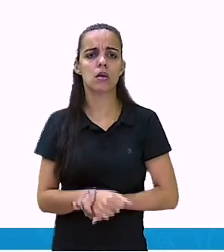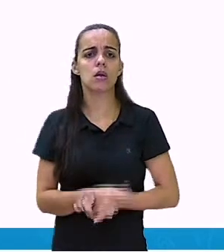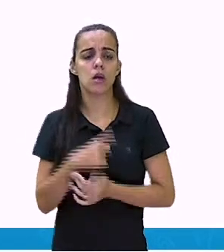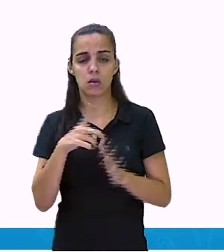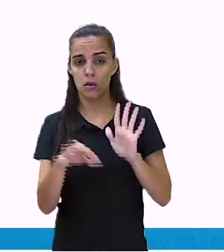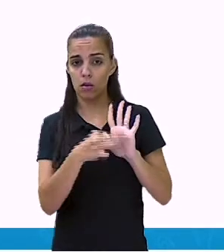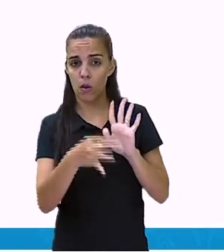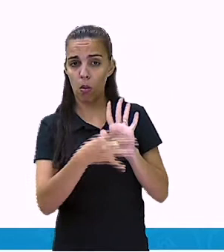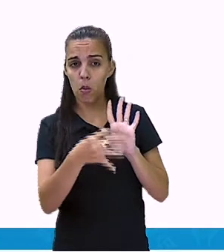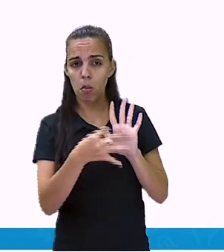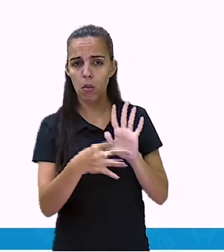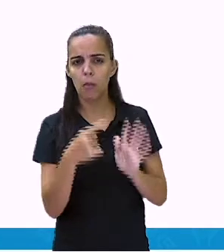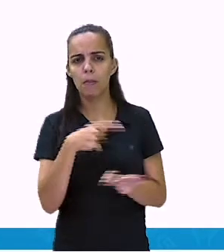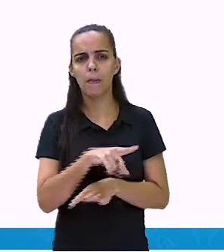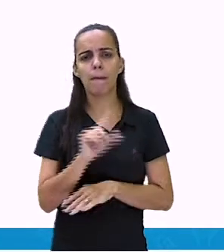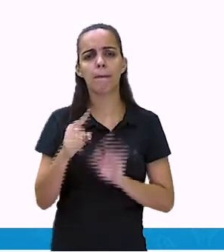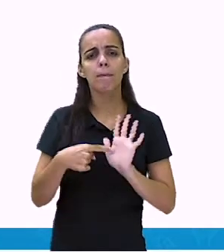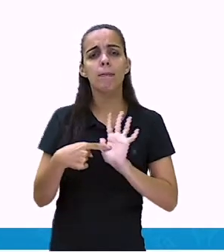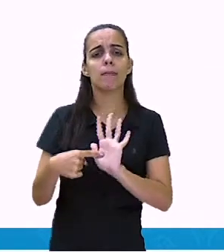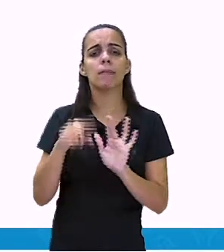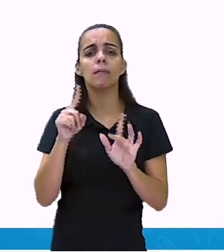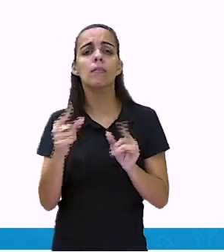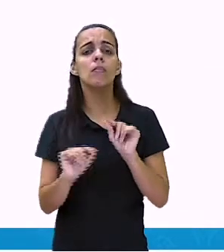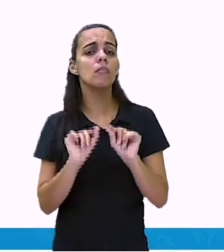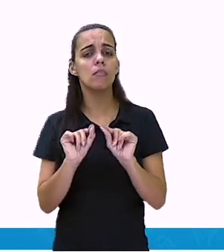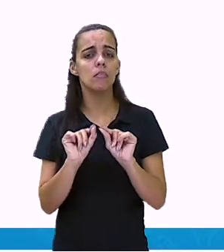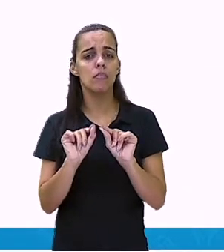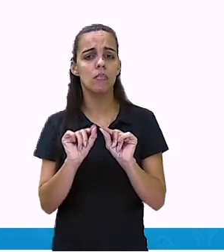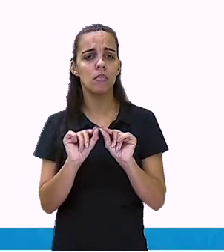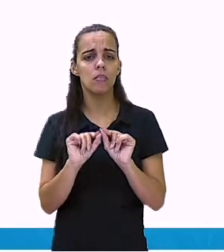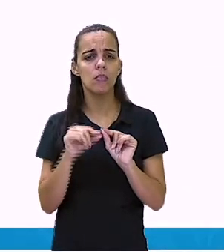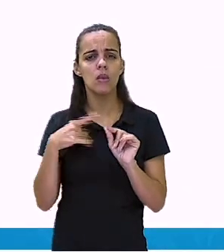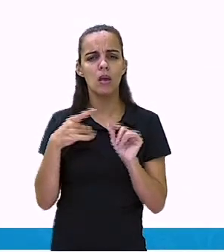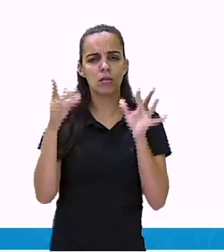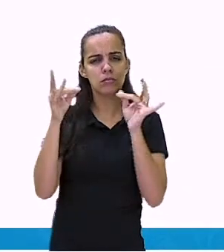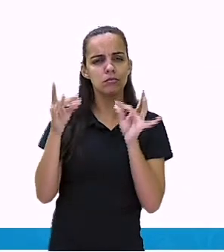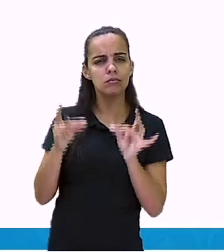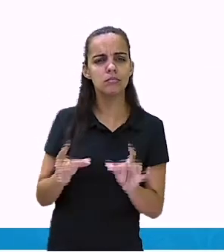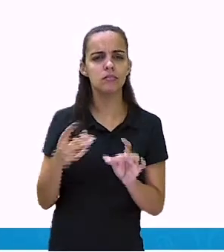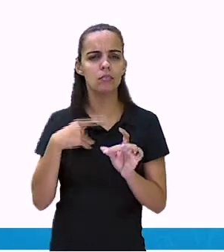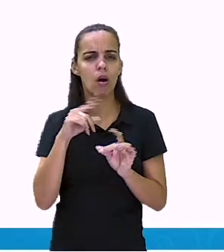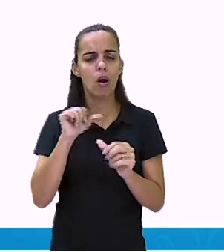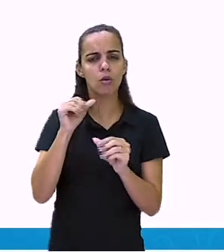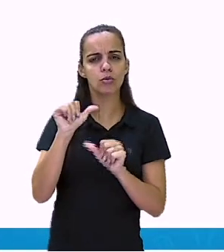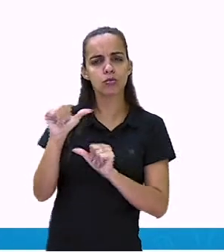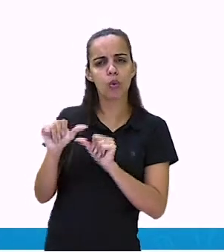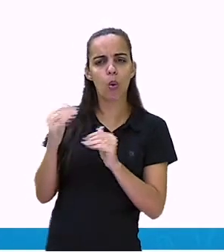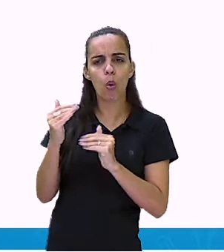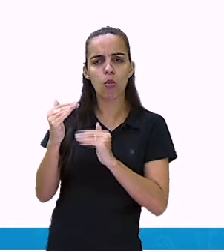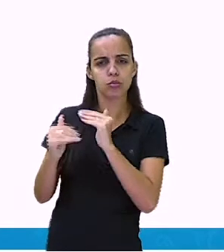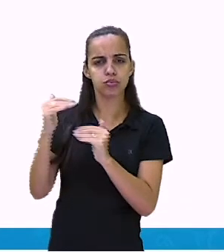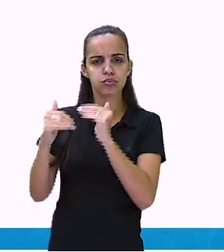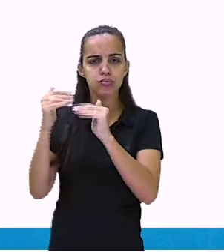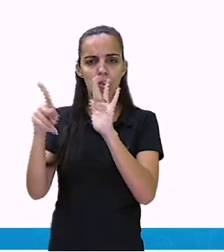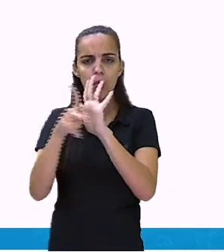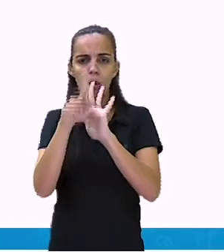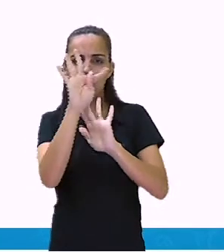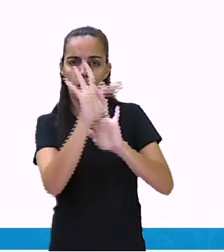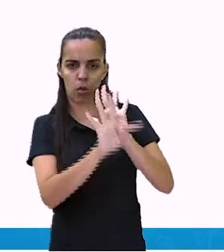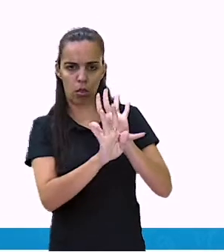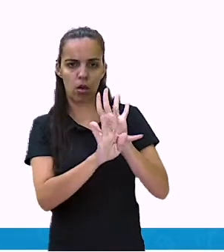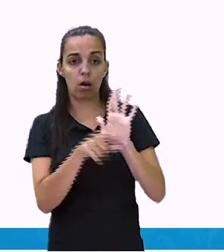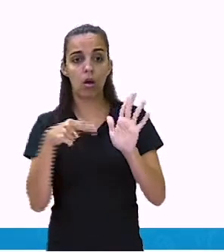de opinião costuma apresentar uma síntese do desenvolvimento do texto e,